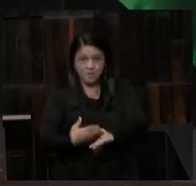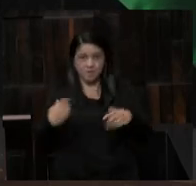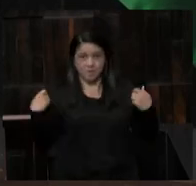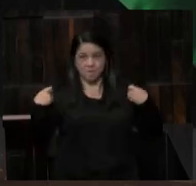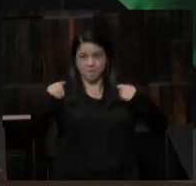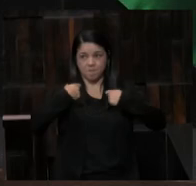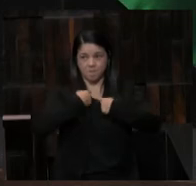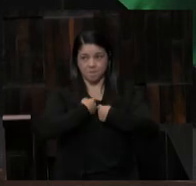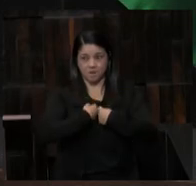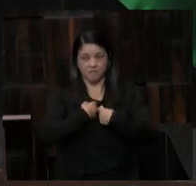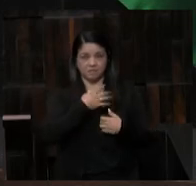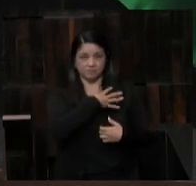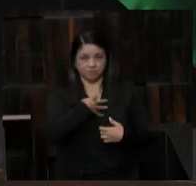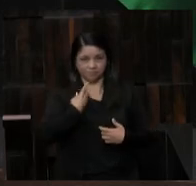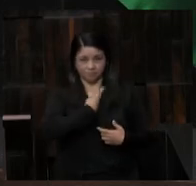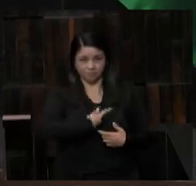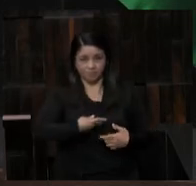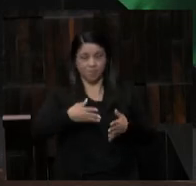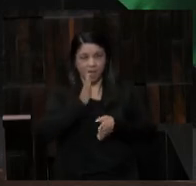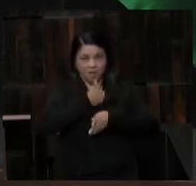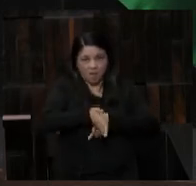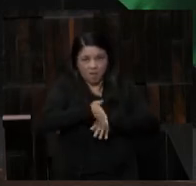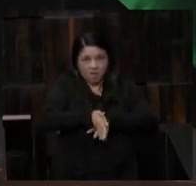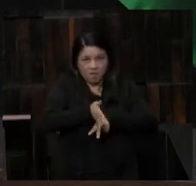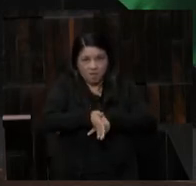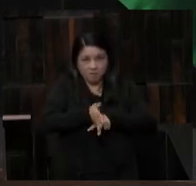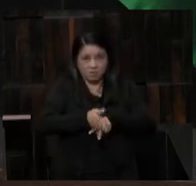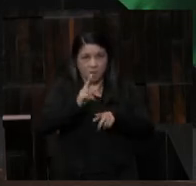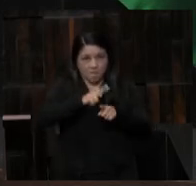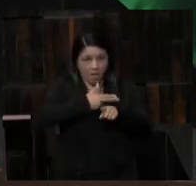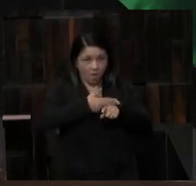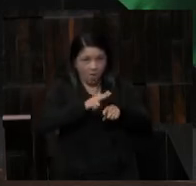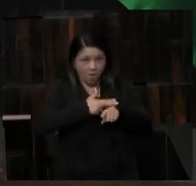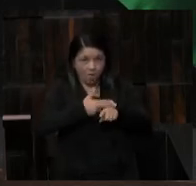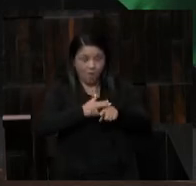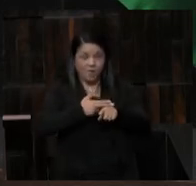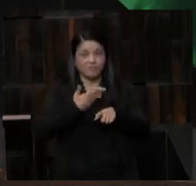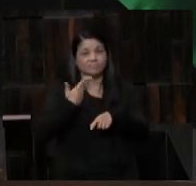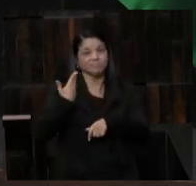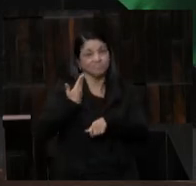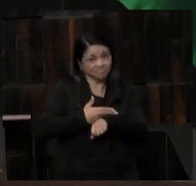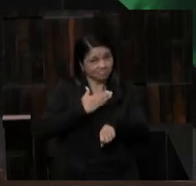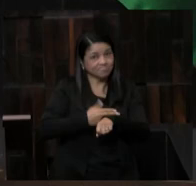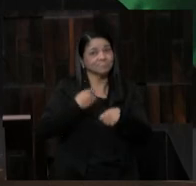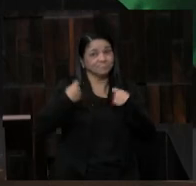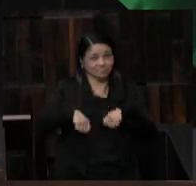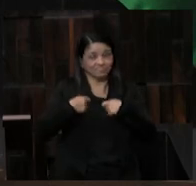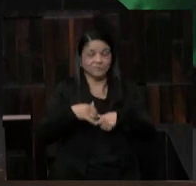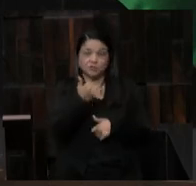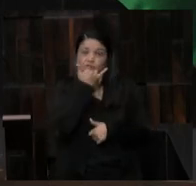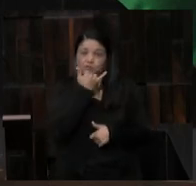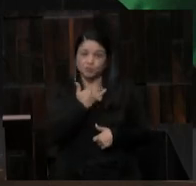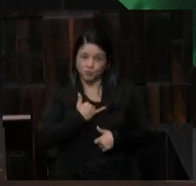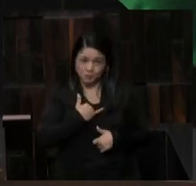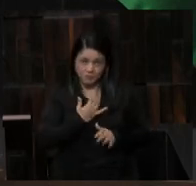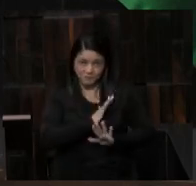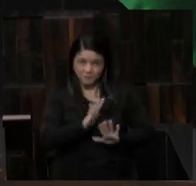blazer xadrez e uma calça marrom. É um exercício, a gente tem que praticar. Então, peço desculpas,